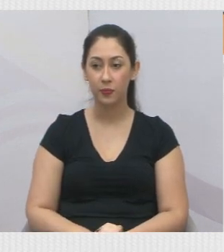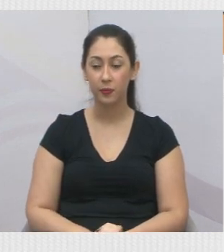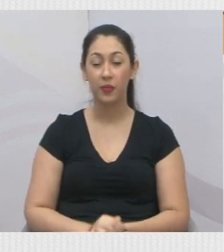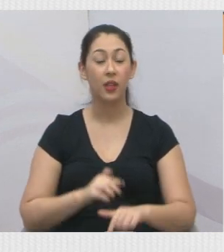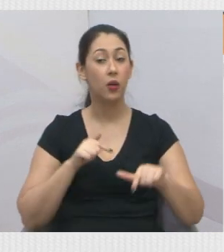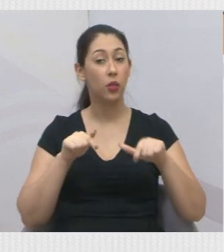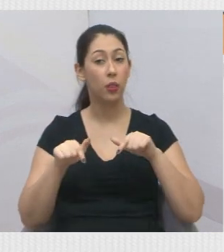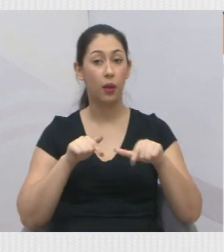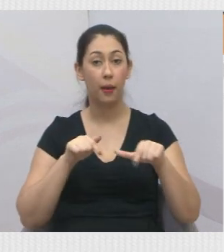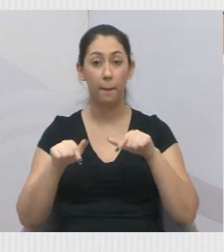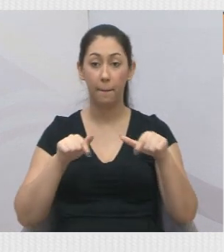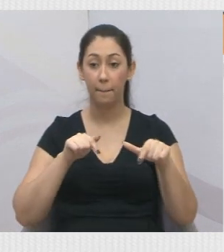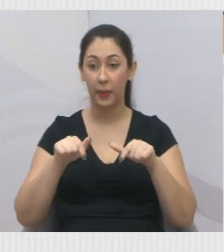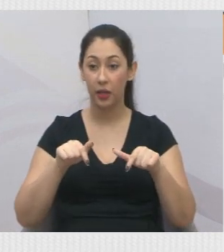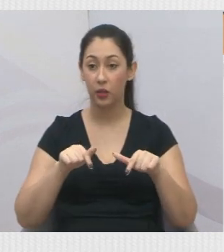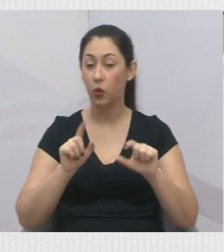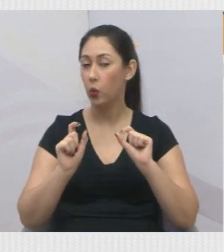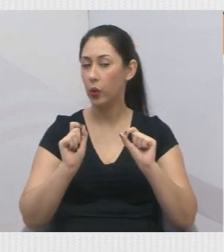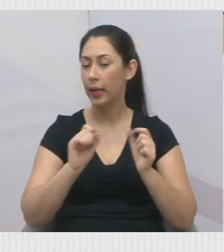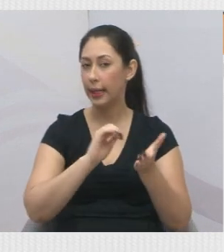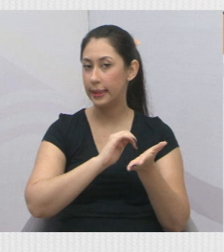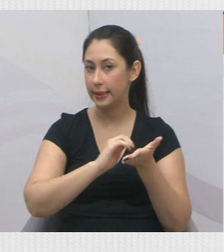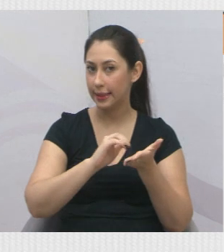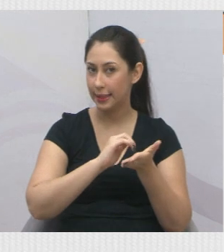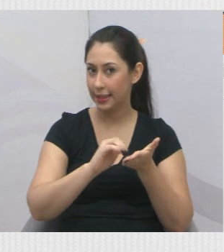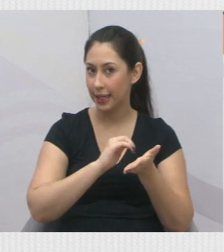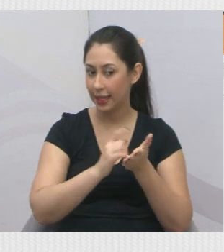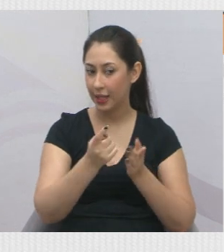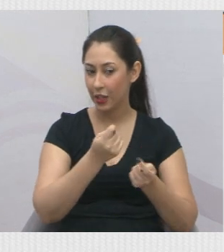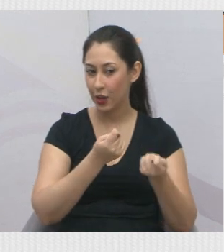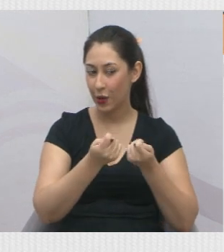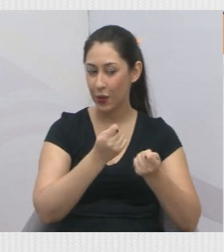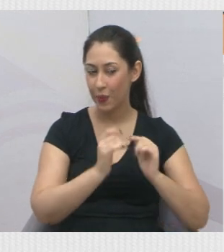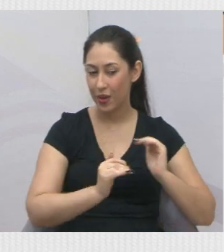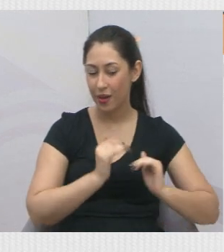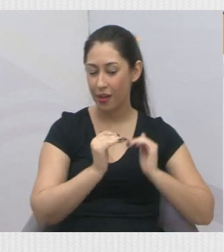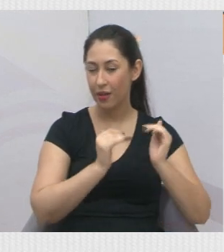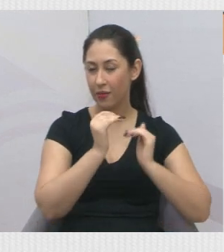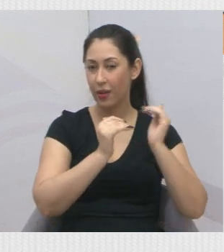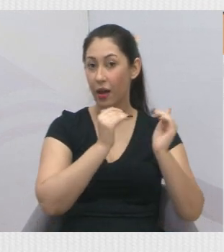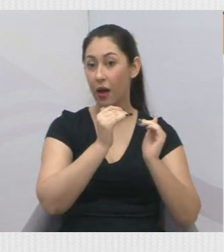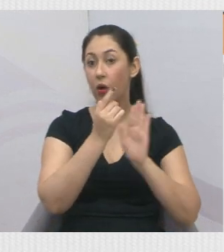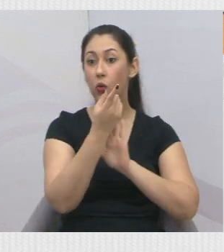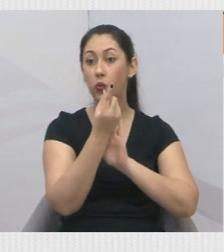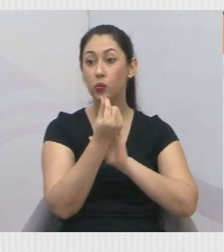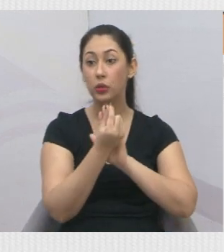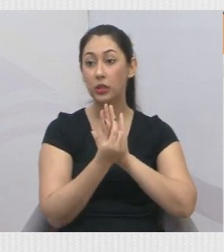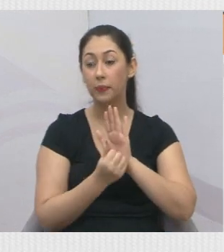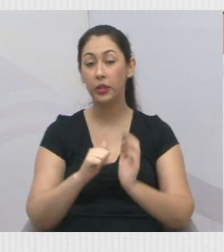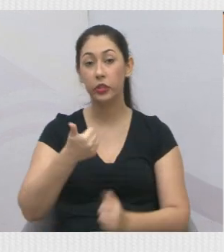Aqui, o trabalho seria a Secretaria de Desenvolvimento Econômico, tá? Meta orçada de